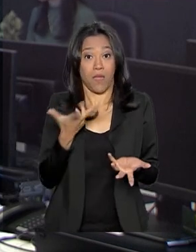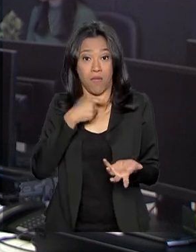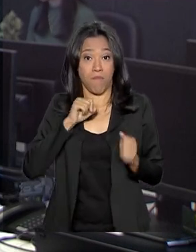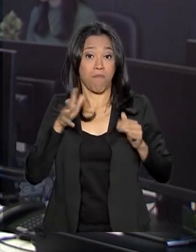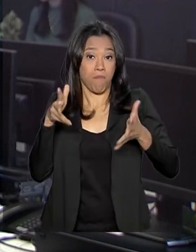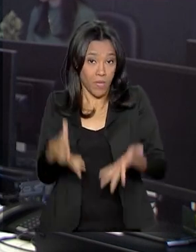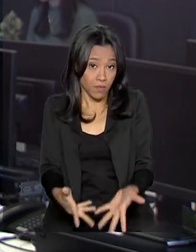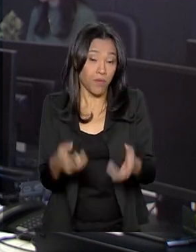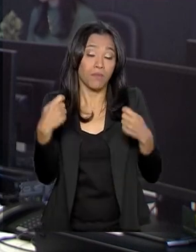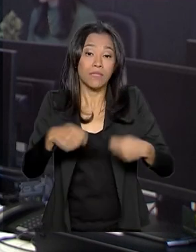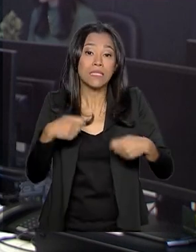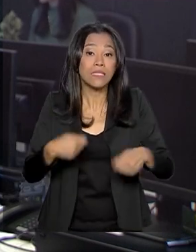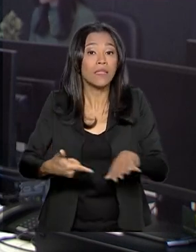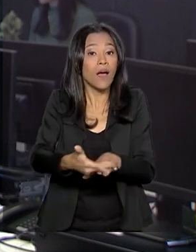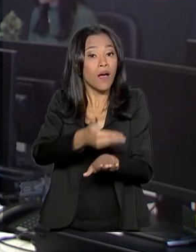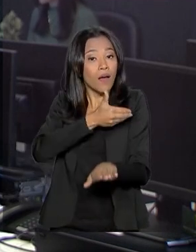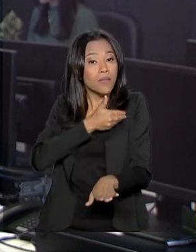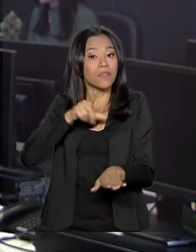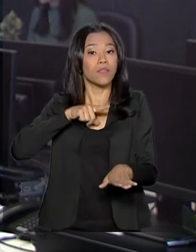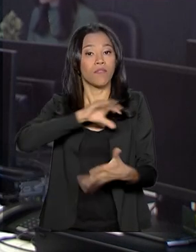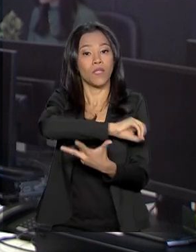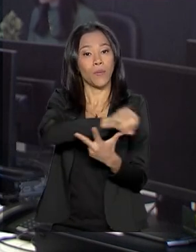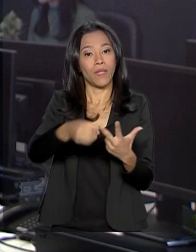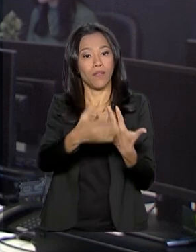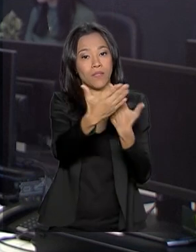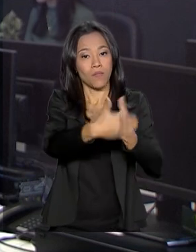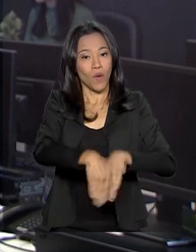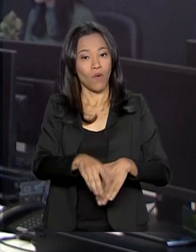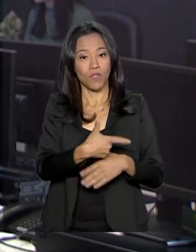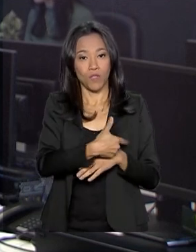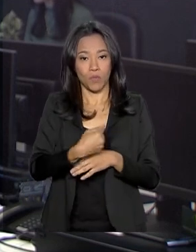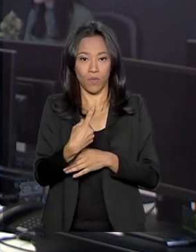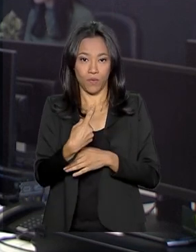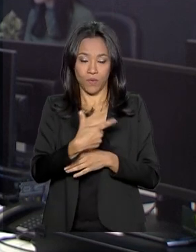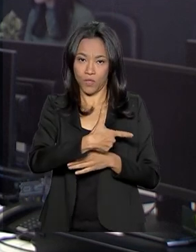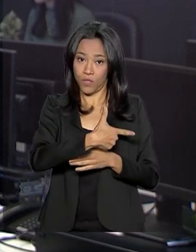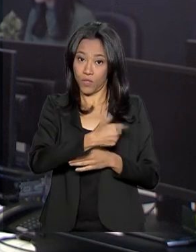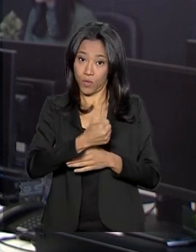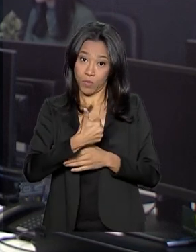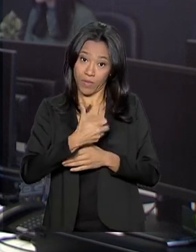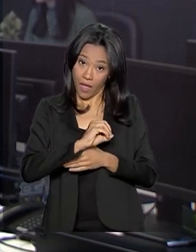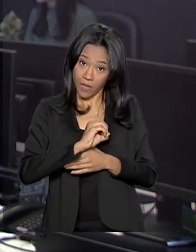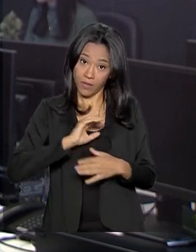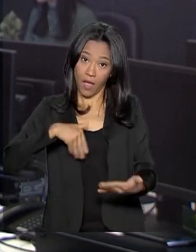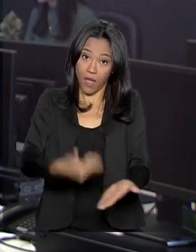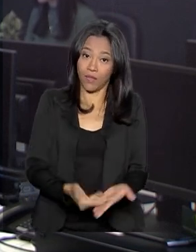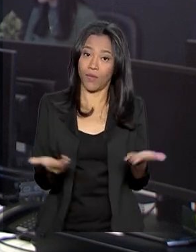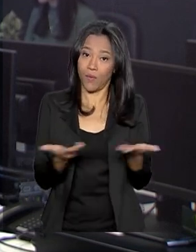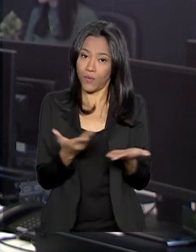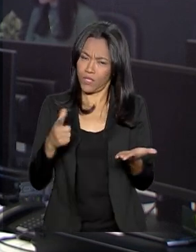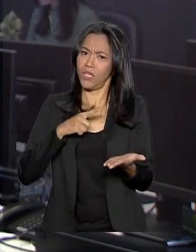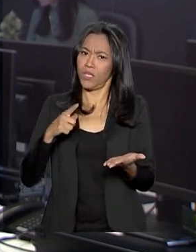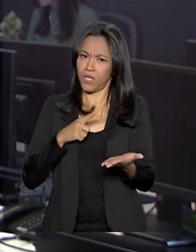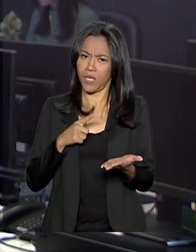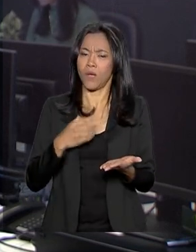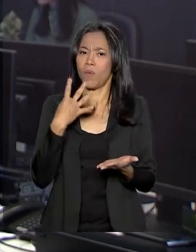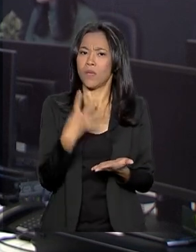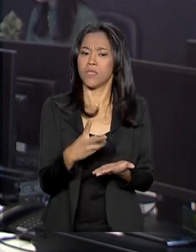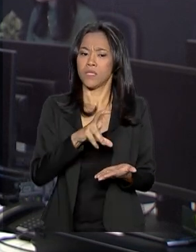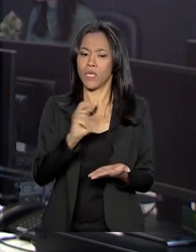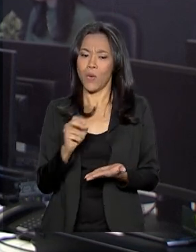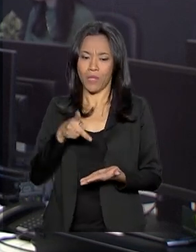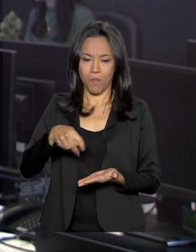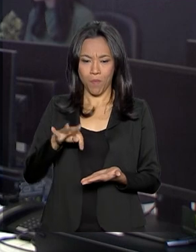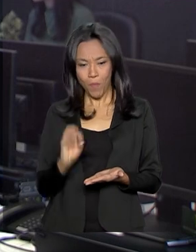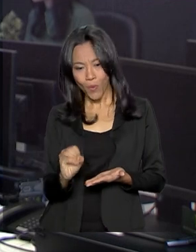ter feito o exame nacional do ensino médio enem de 2010 para cá e ter alcançado média igual ou superior a 450 pontos